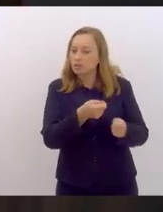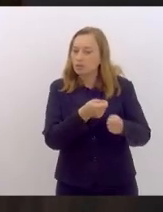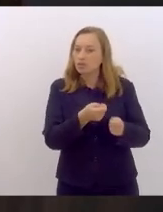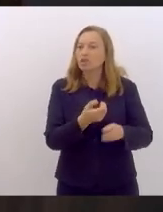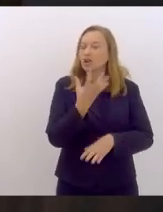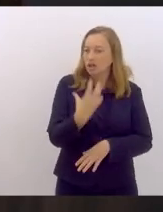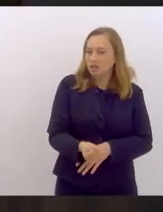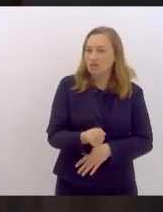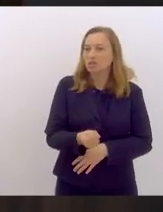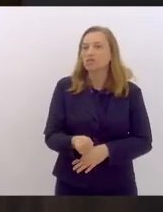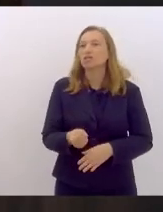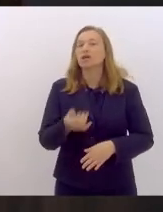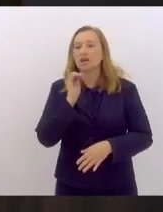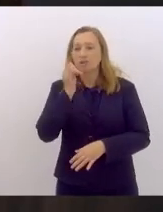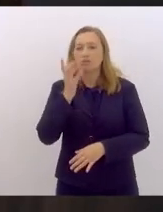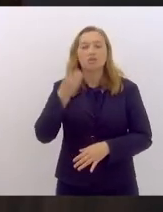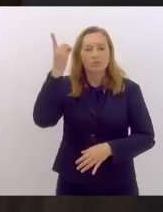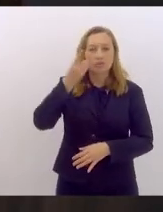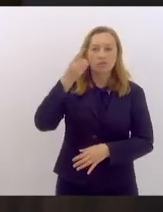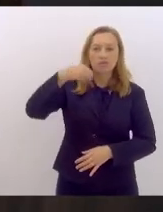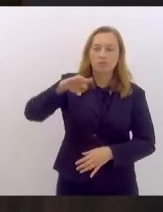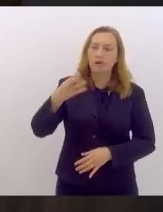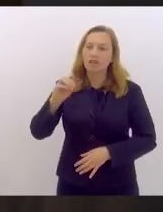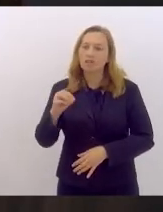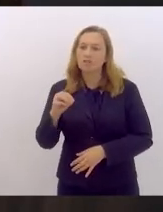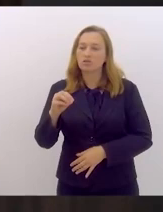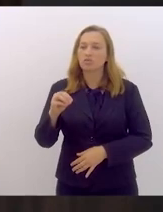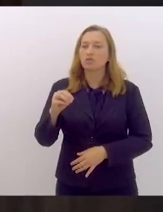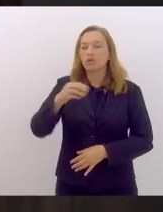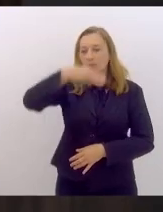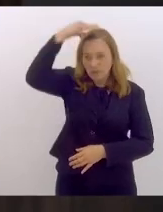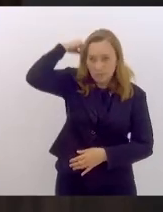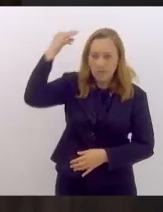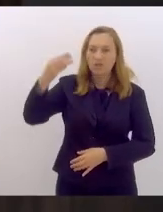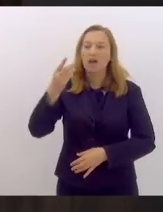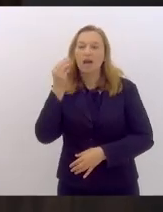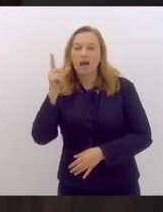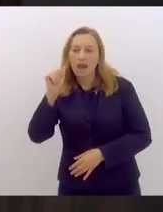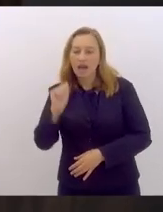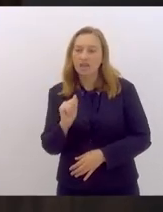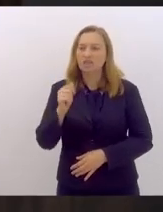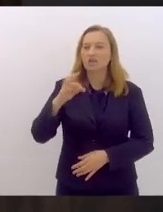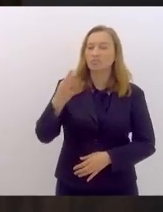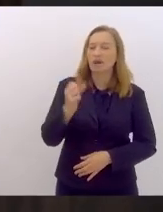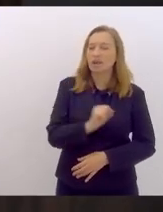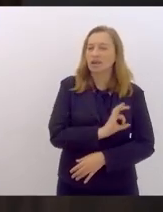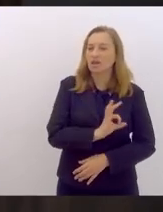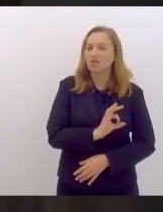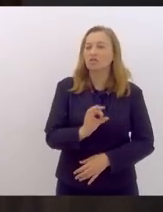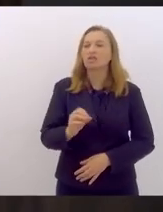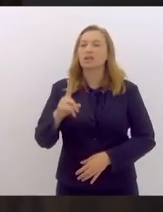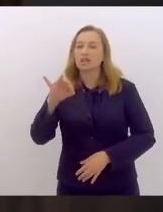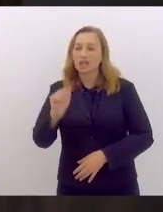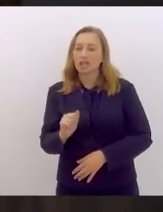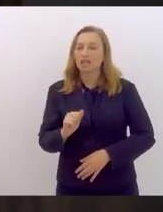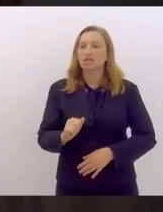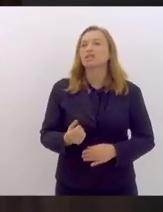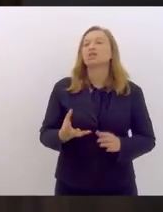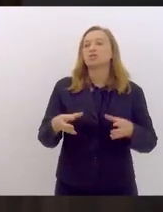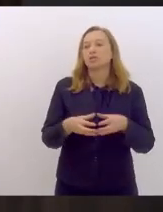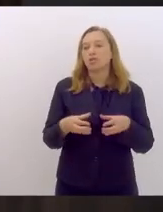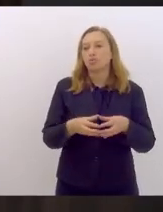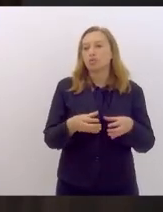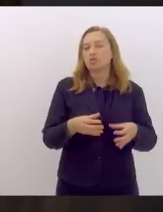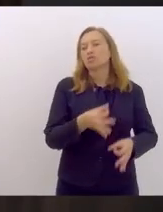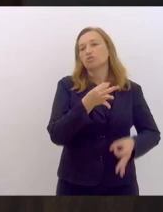e Controle, favorável. Relatores, deputado Márcio Pacheco, Alana Passo, Hélito José, Marta Rocha e Márcio Canella. Pendente de parecer das